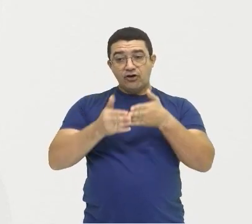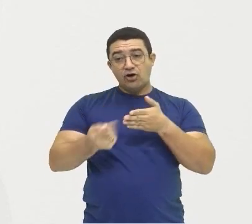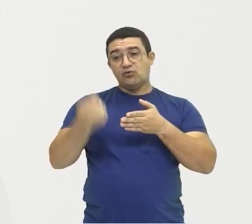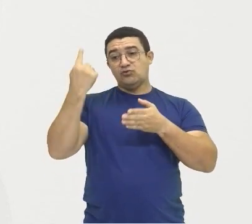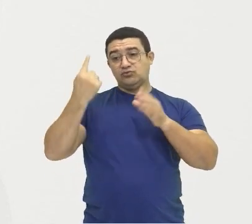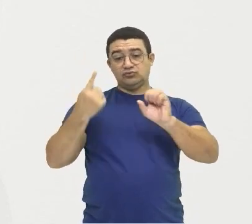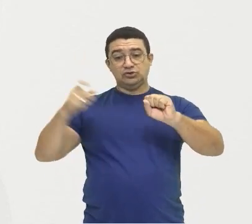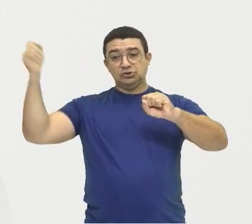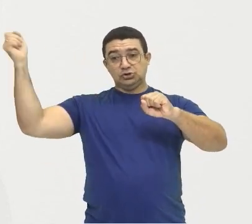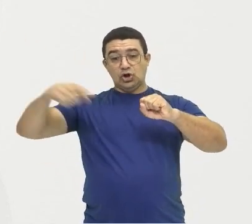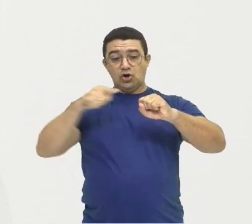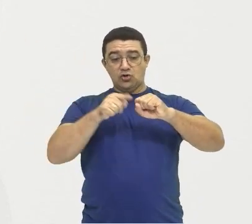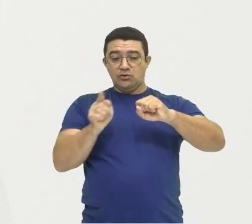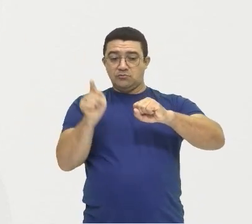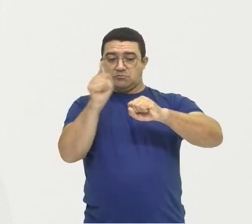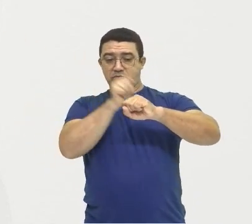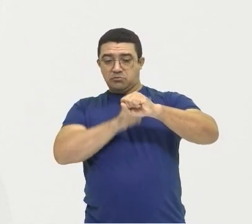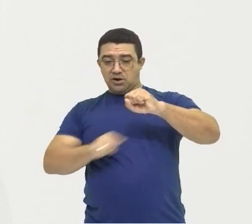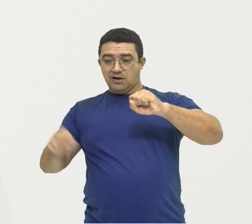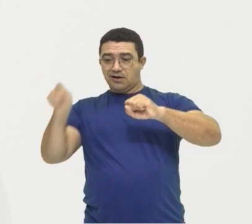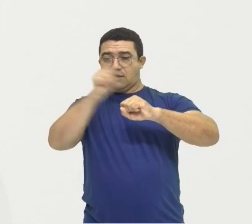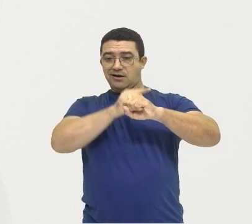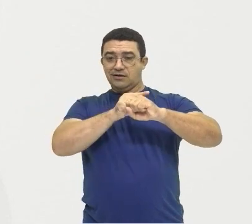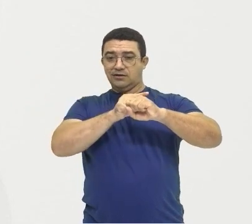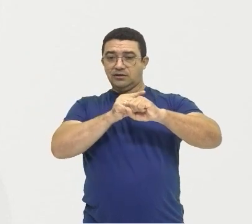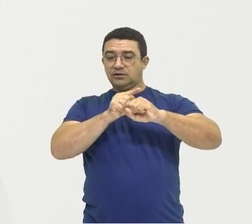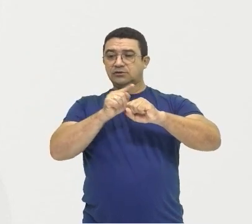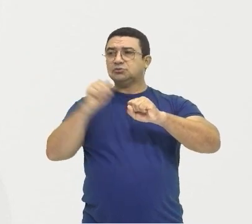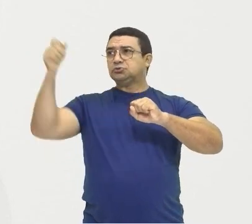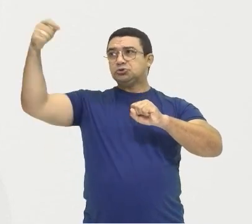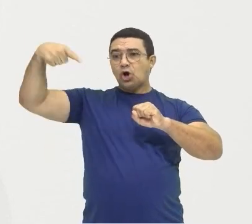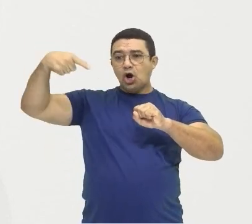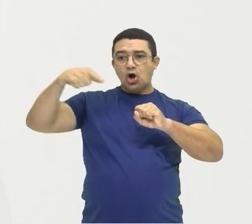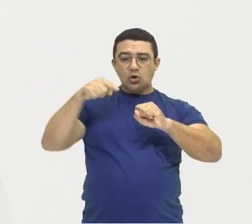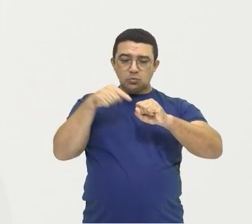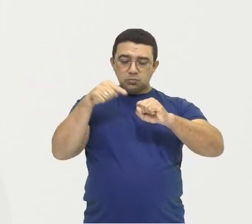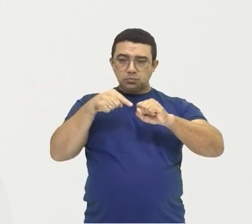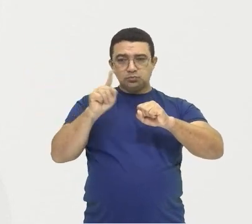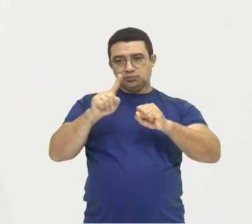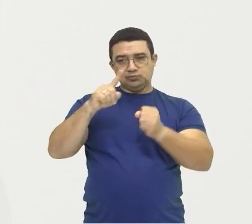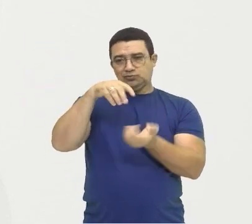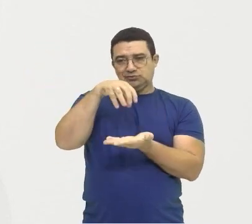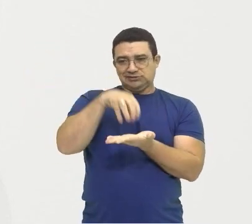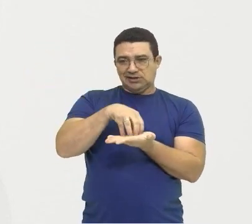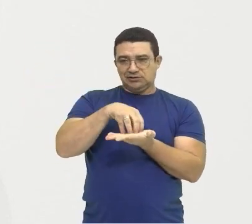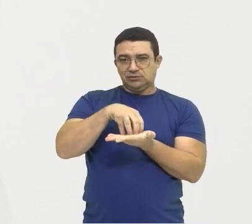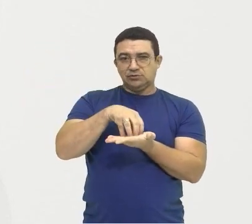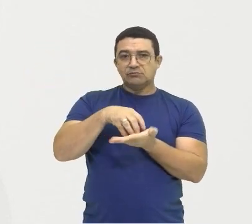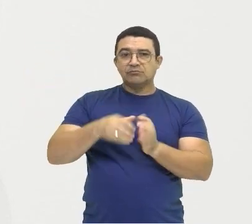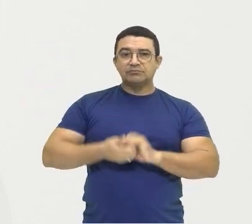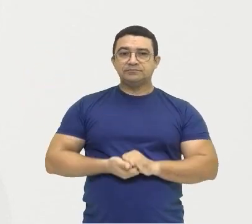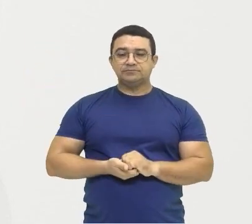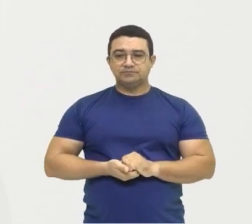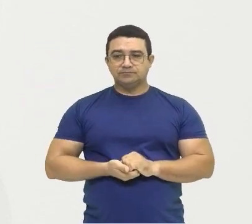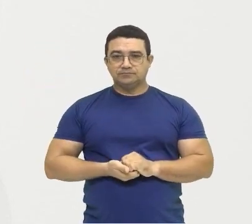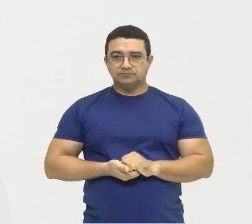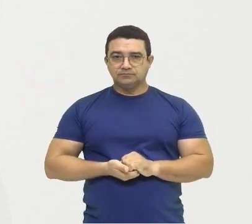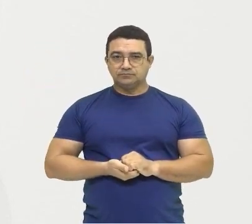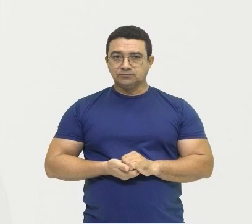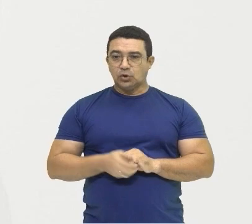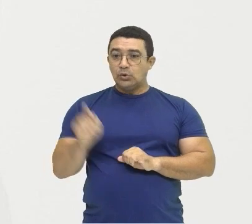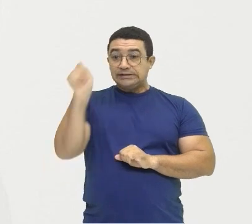no centro, ele está dizendo que esse circular aqui é uma circunferência, e não é uma circunferência, é uma